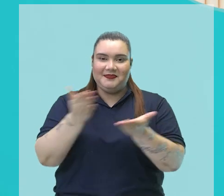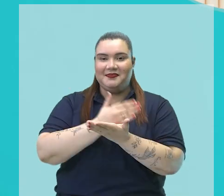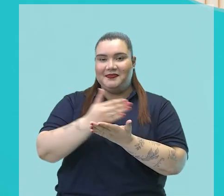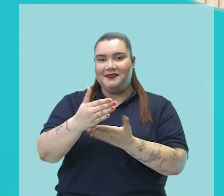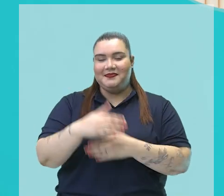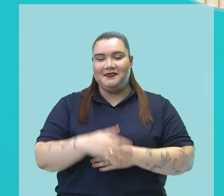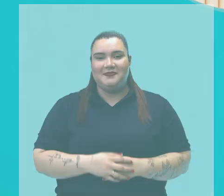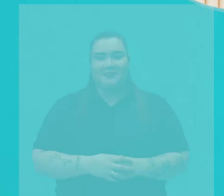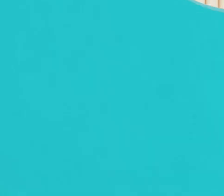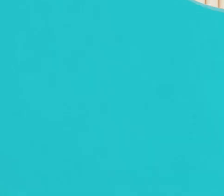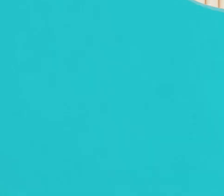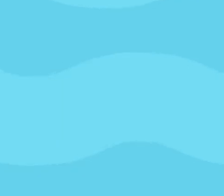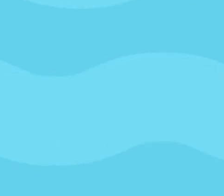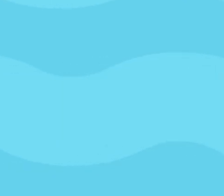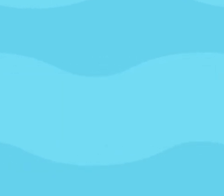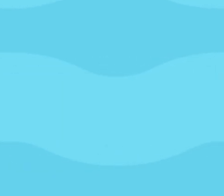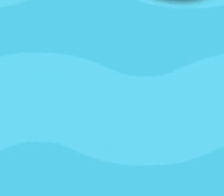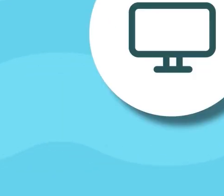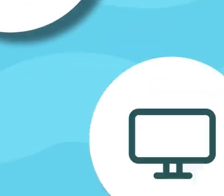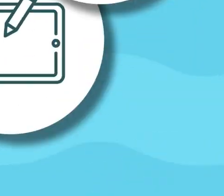nossa aula?